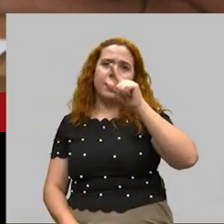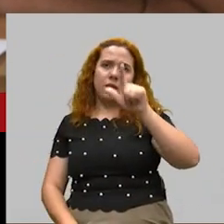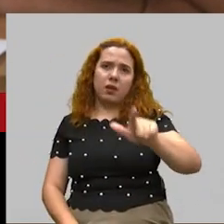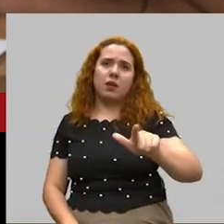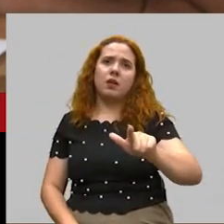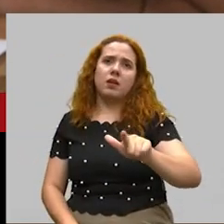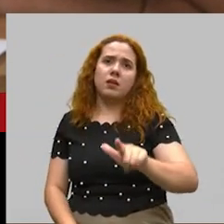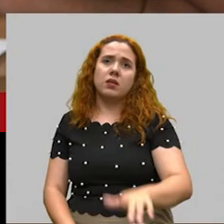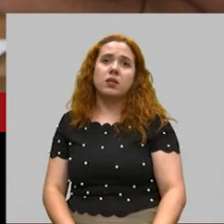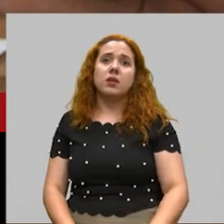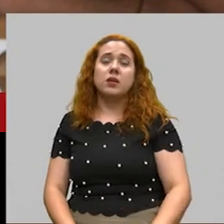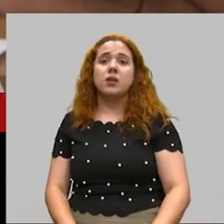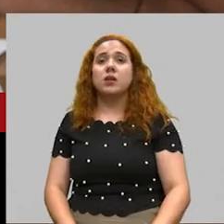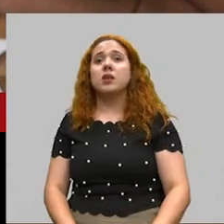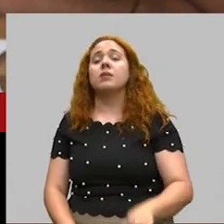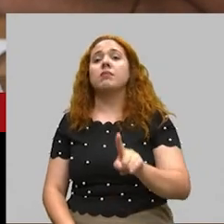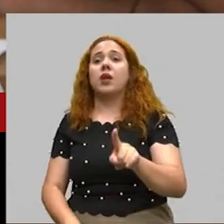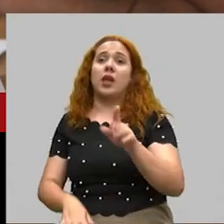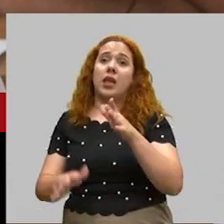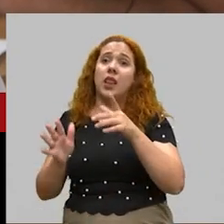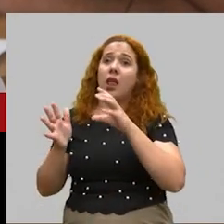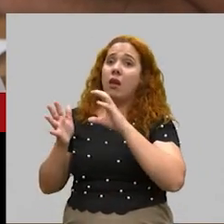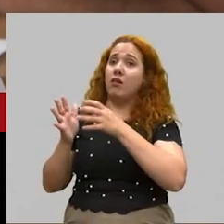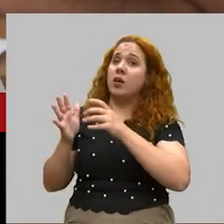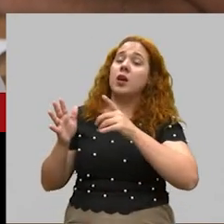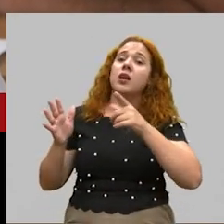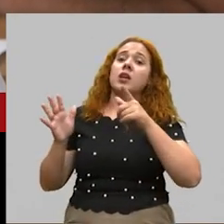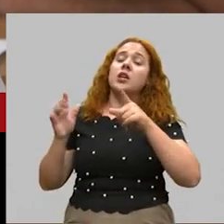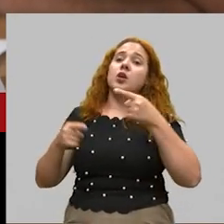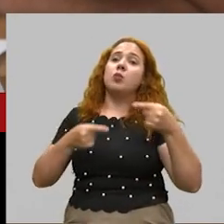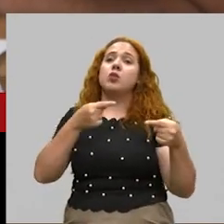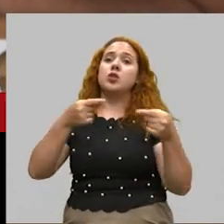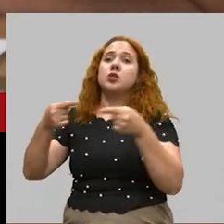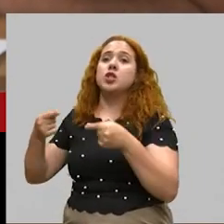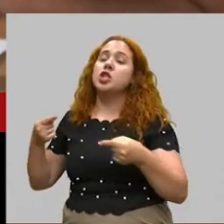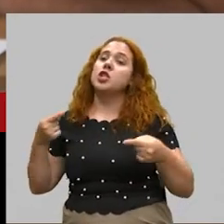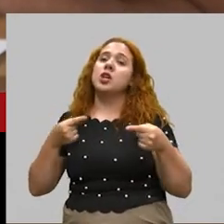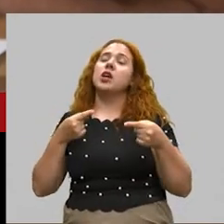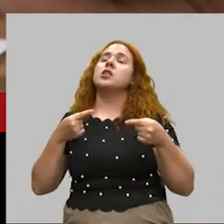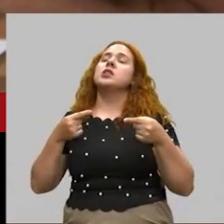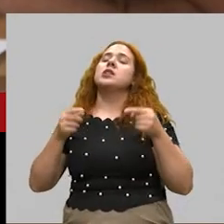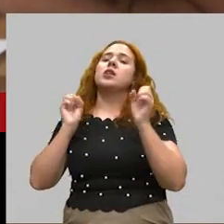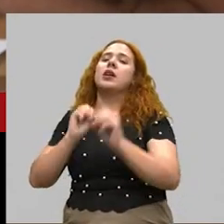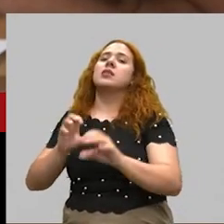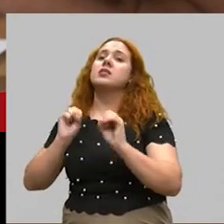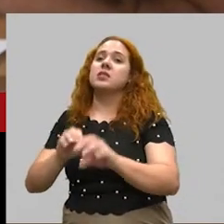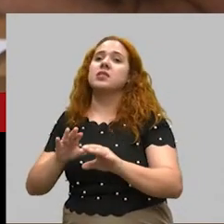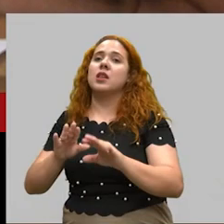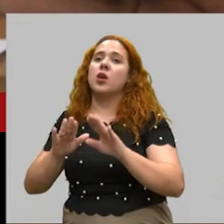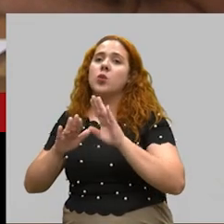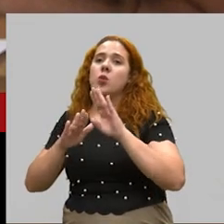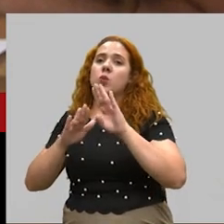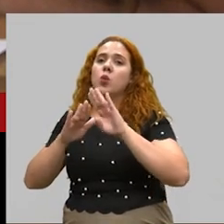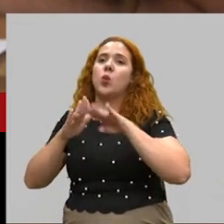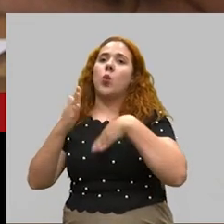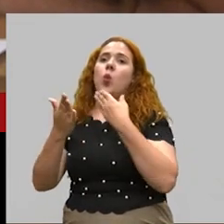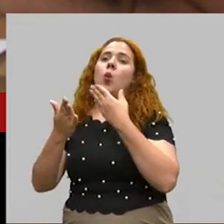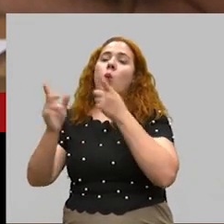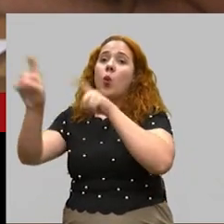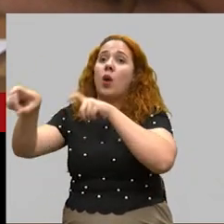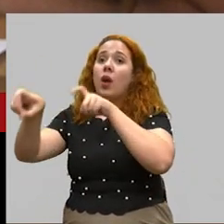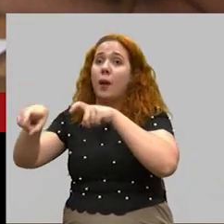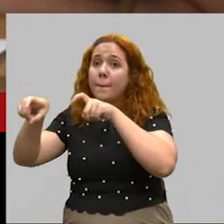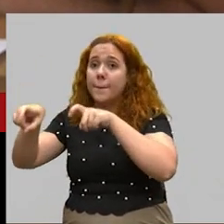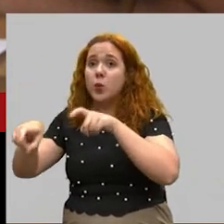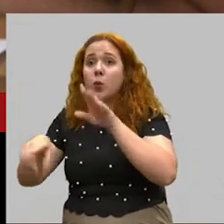isso que Visa instituir a política de Educação do campo no estado Então a gente vai fazer então essa trazer